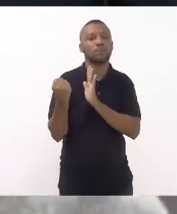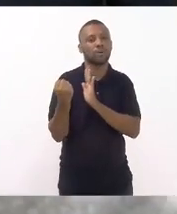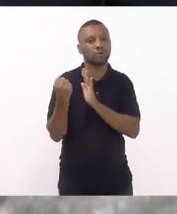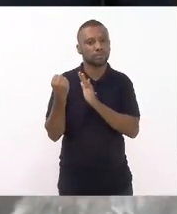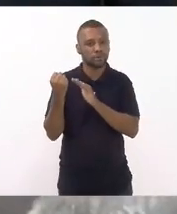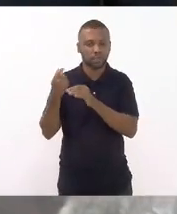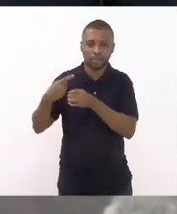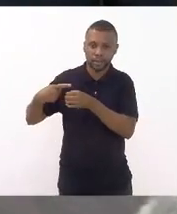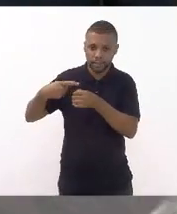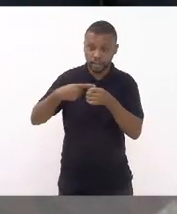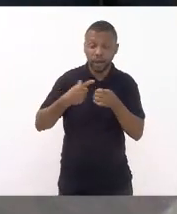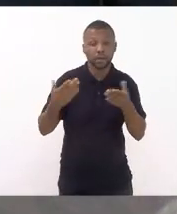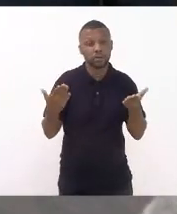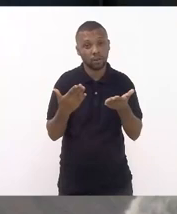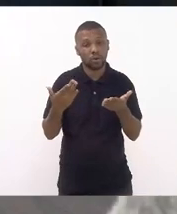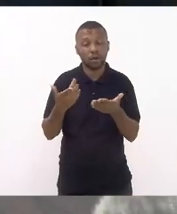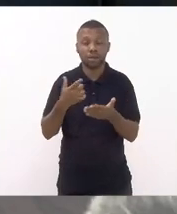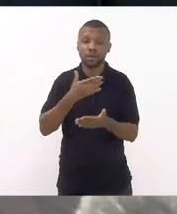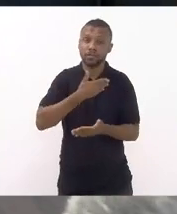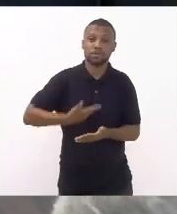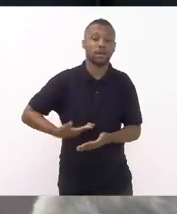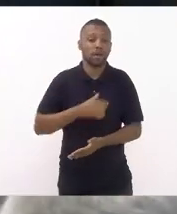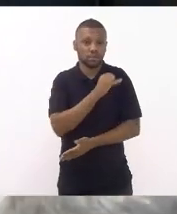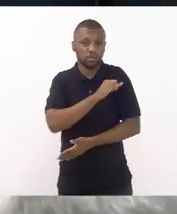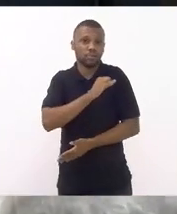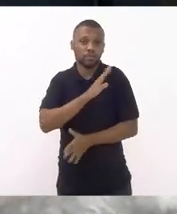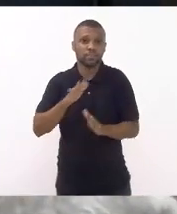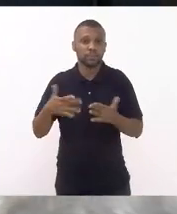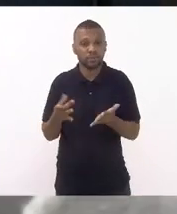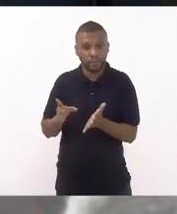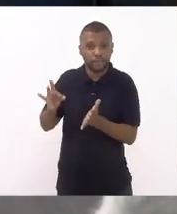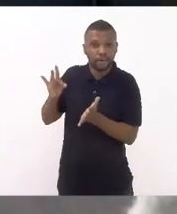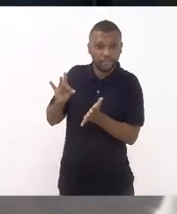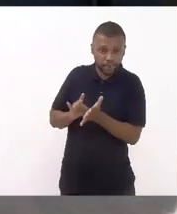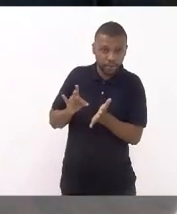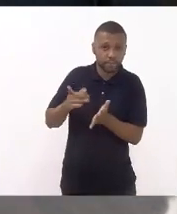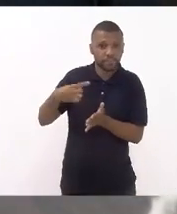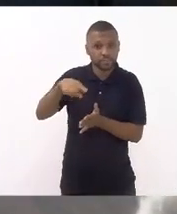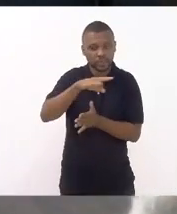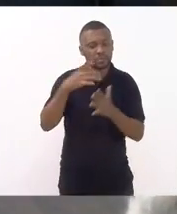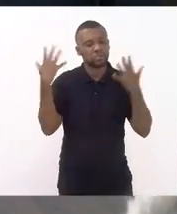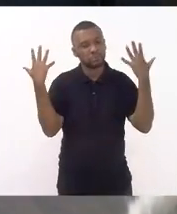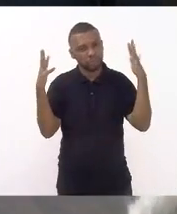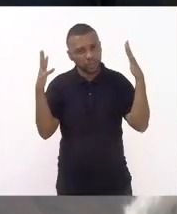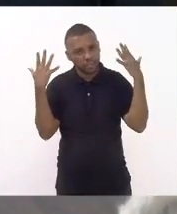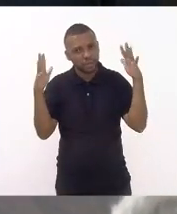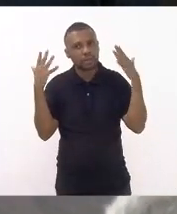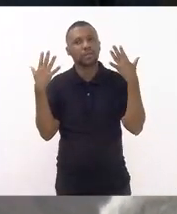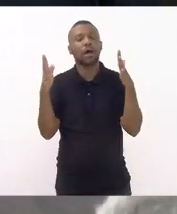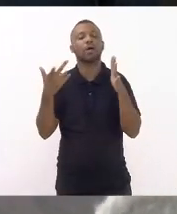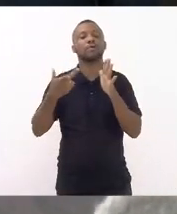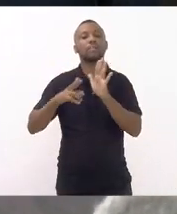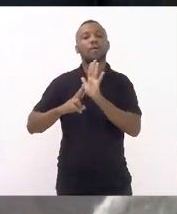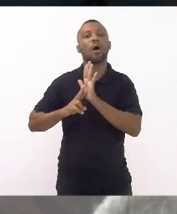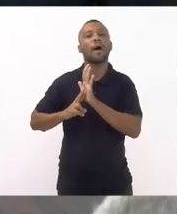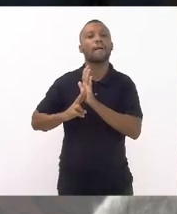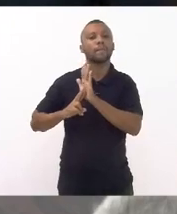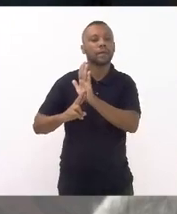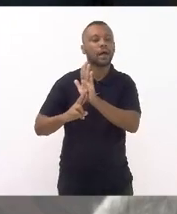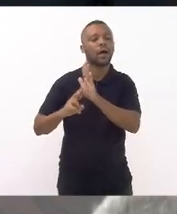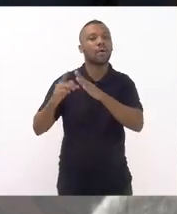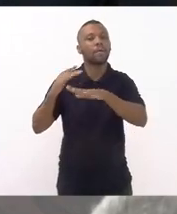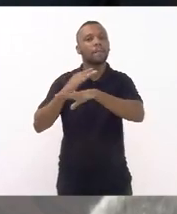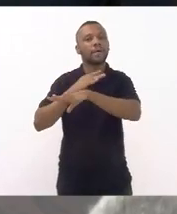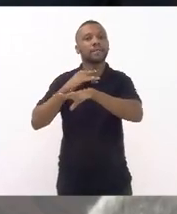agora do estado do Rio de Janeiro. Então, que realmente vocês sejam parabenizados por representar uma cidade